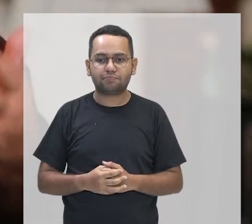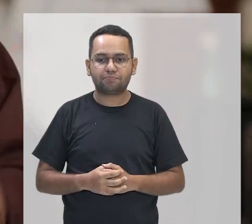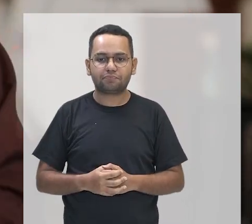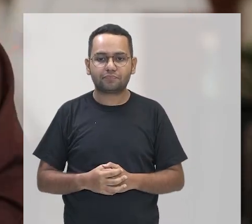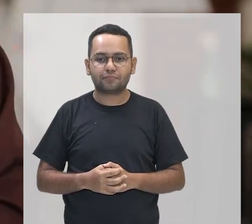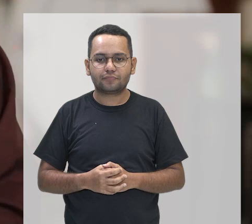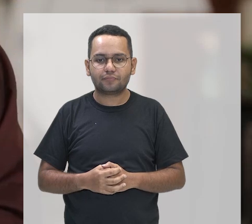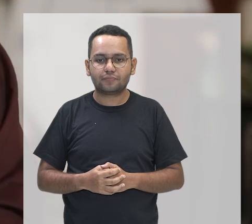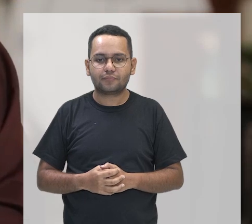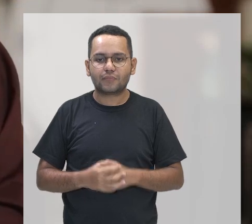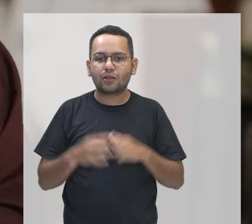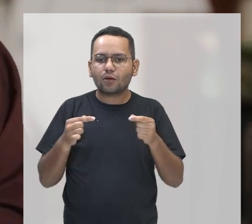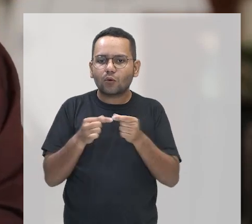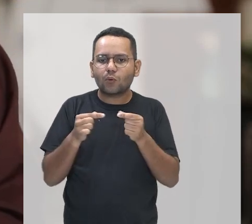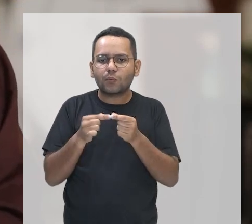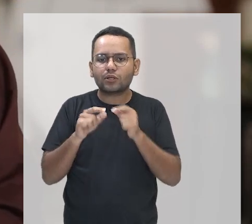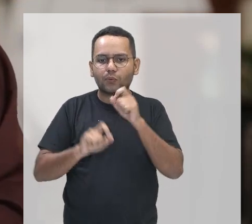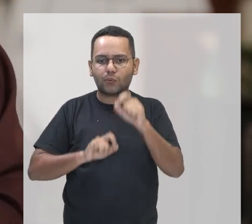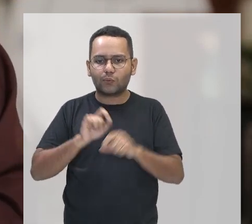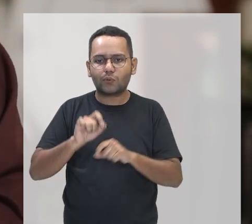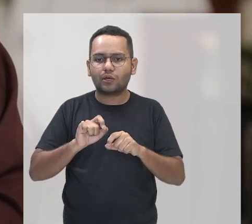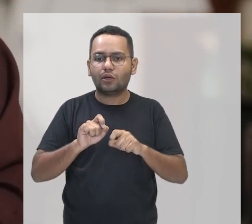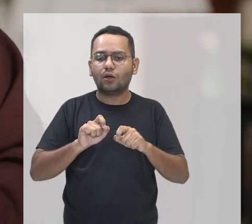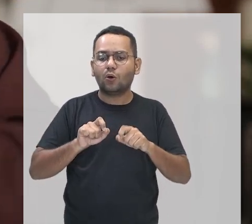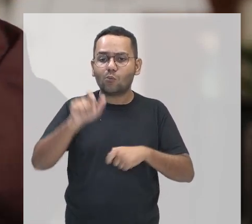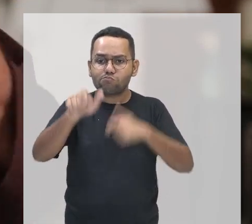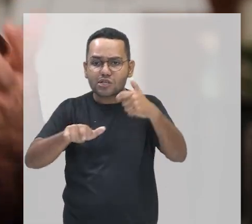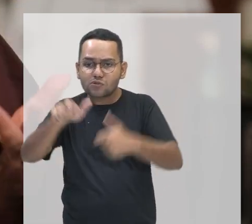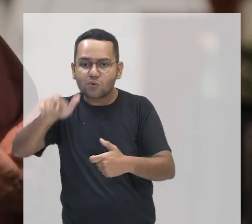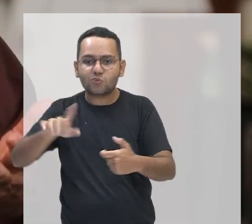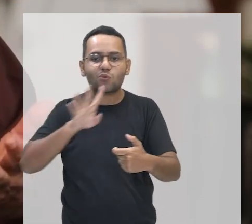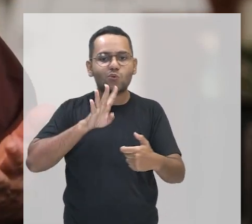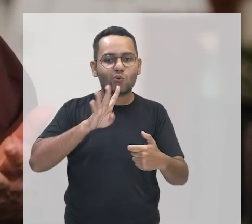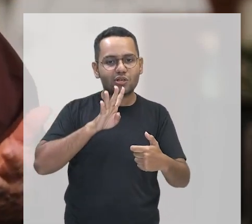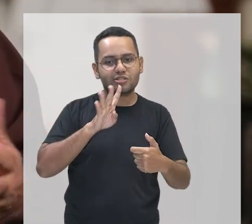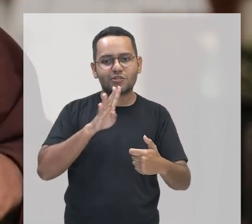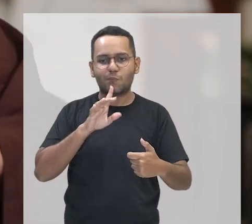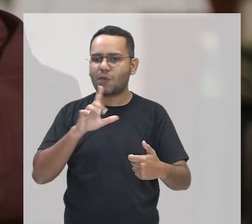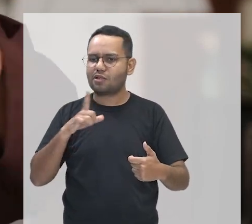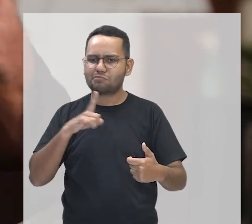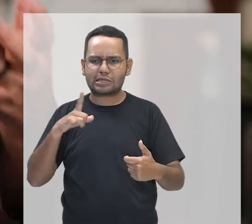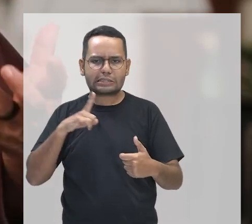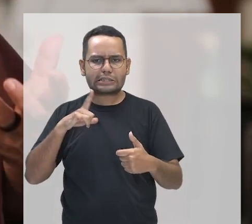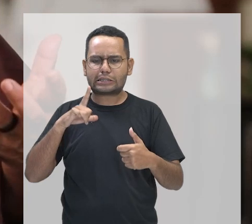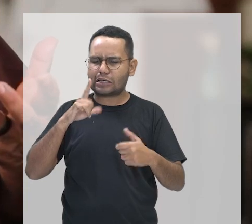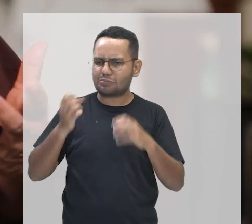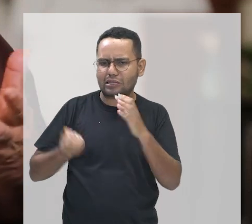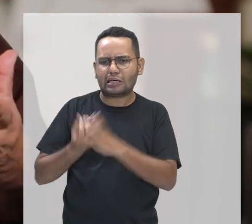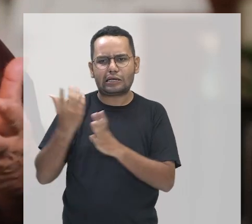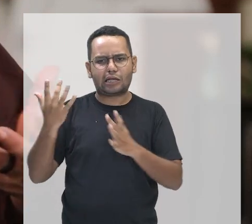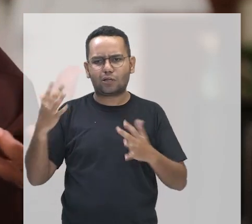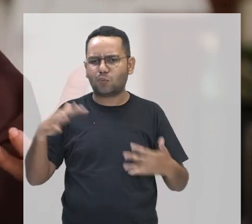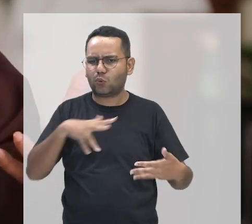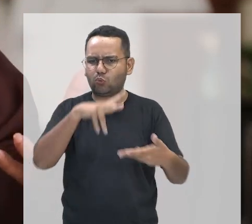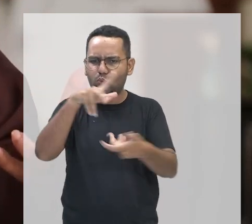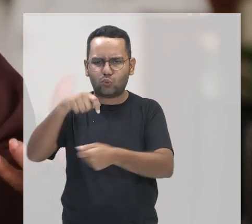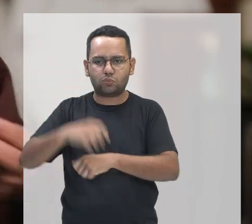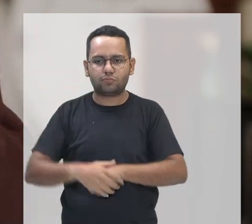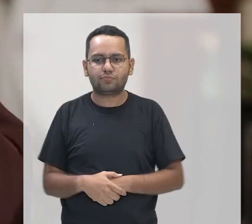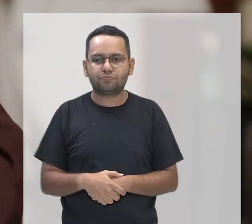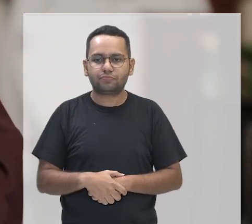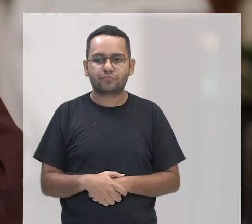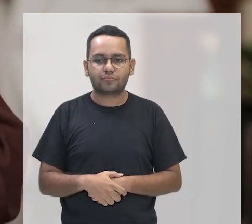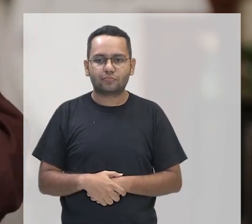na dinâmica de entrar com as outras pessoas, com toda a criação, com todo o criado. Portanto,